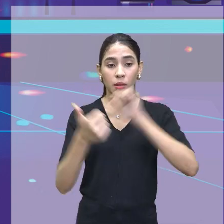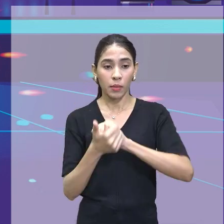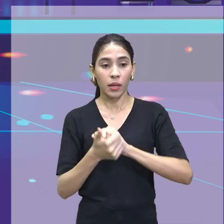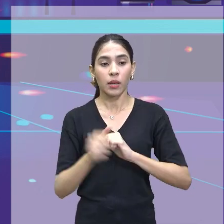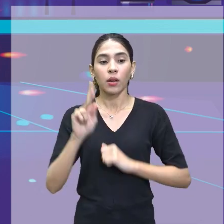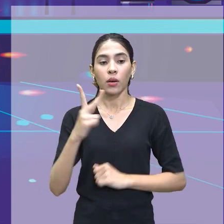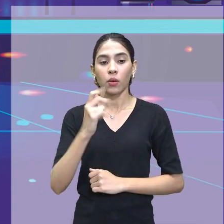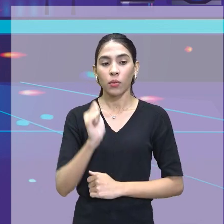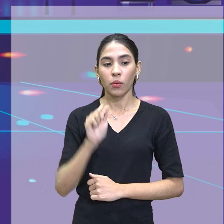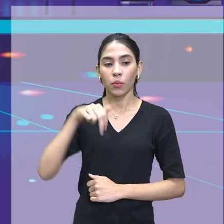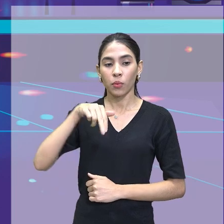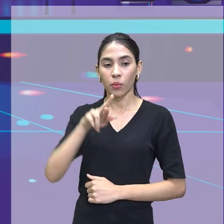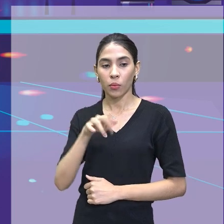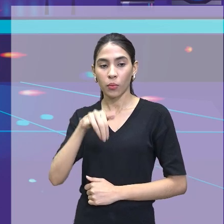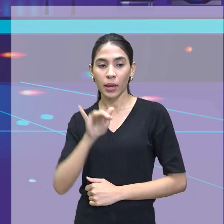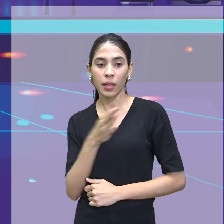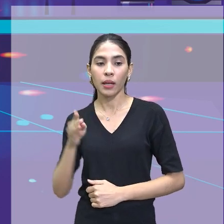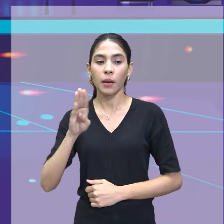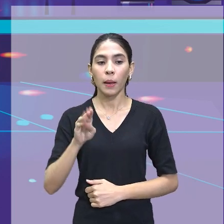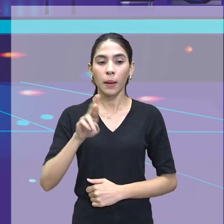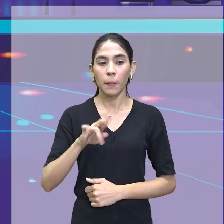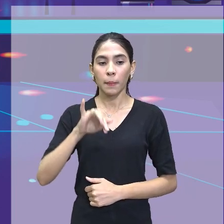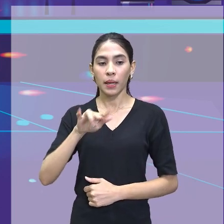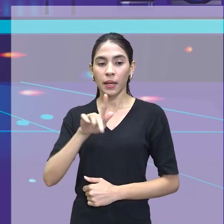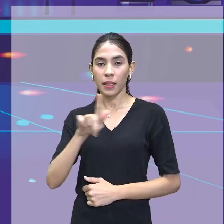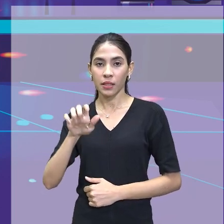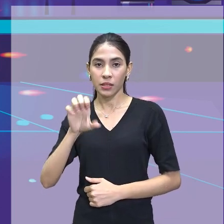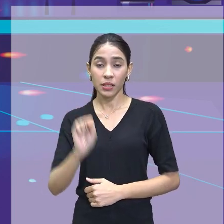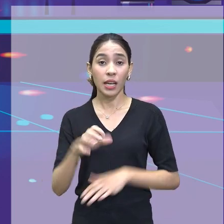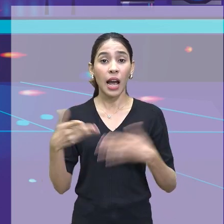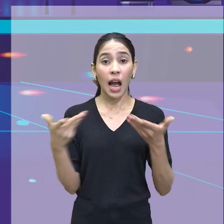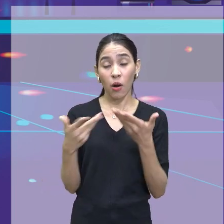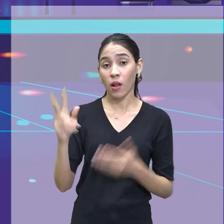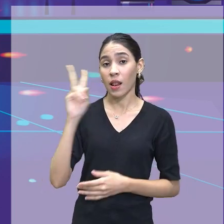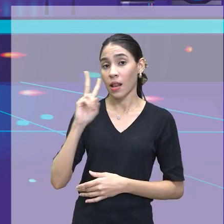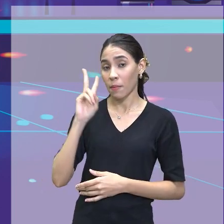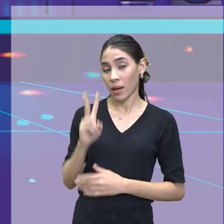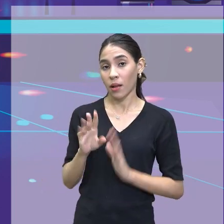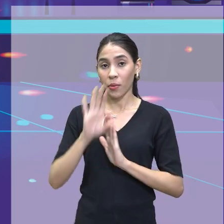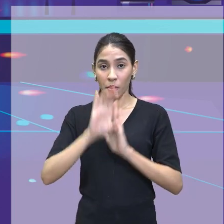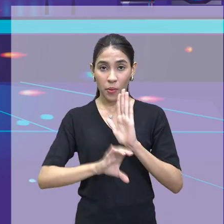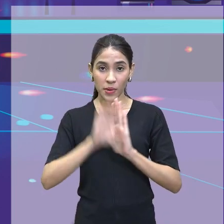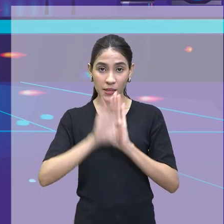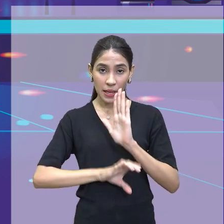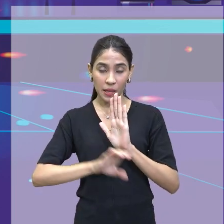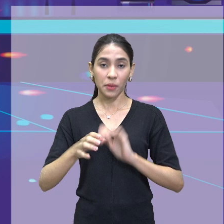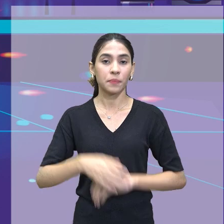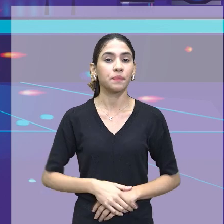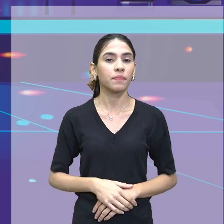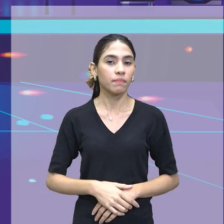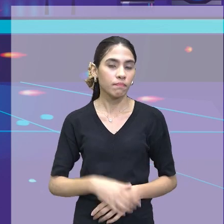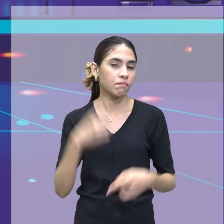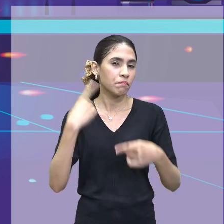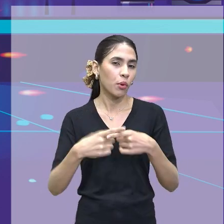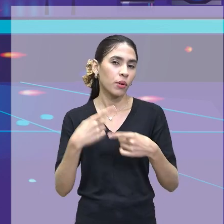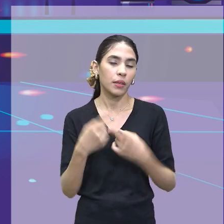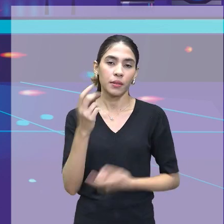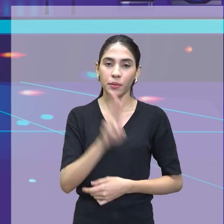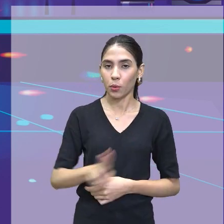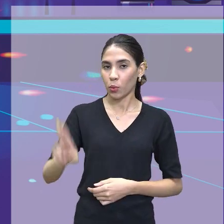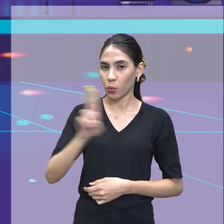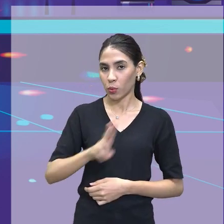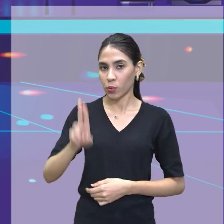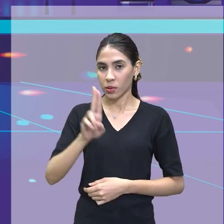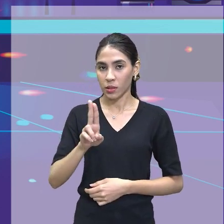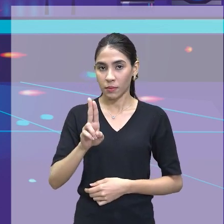tá ok? Vamos então lembrar aí o que é, vamos verificar o conceito e por que a gente usa isso